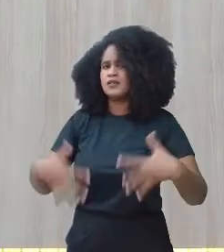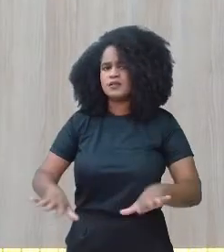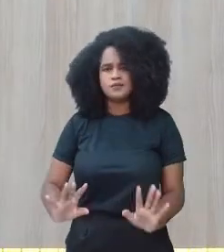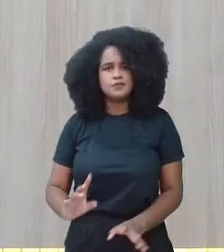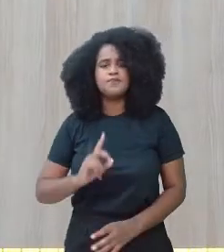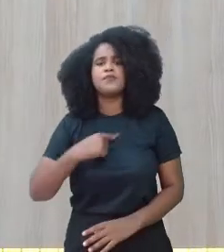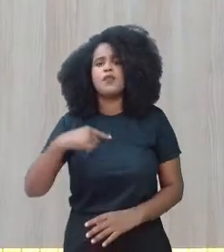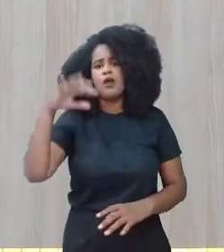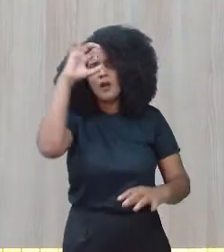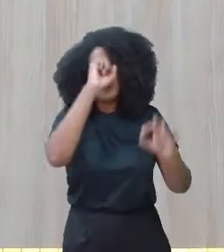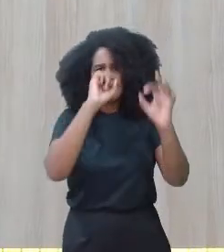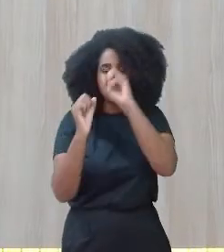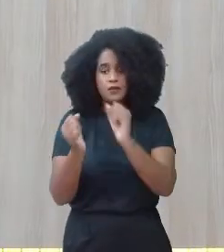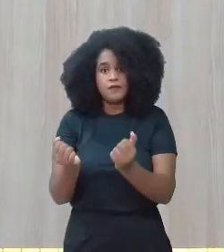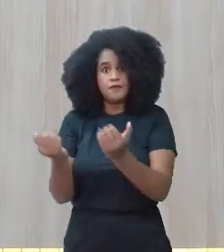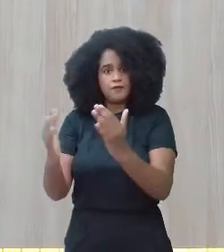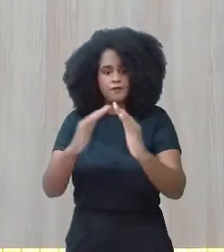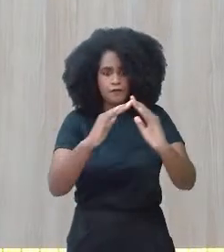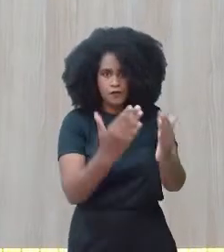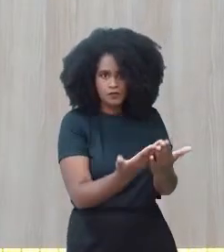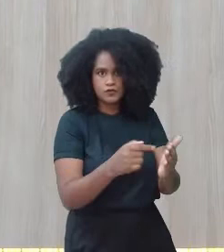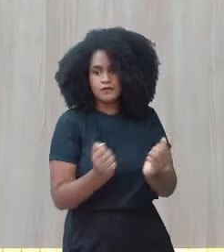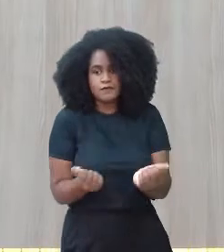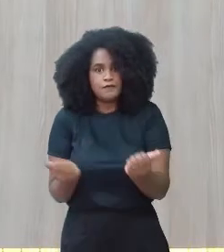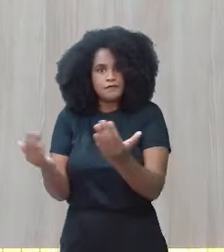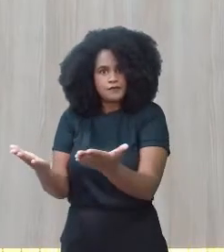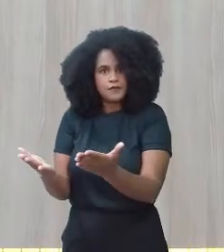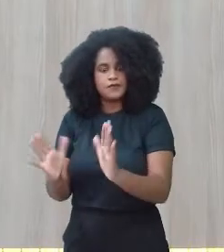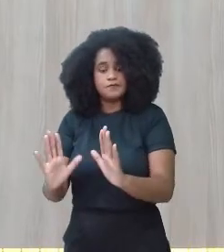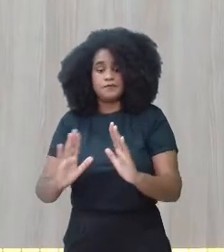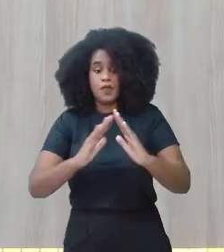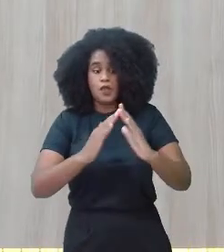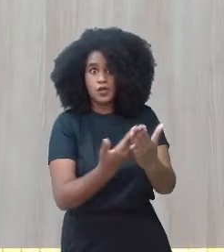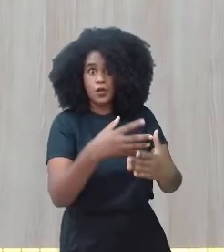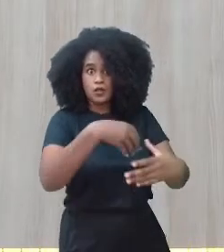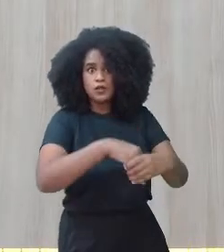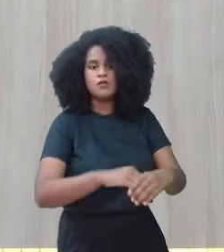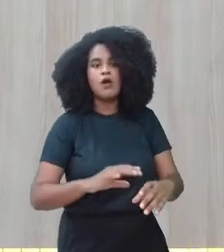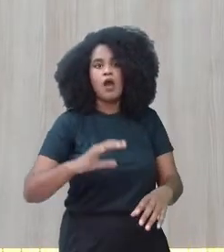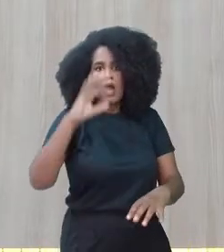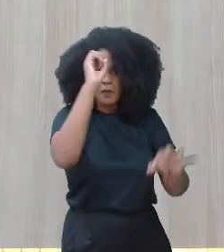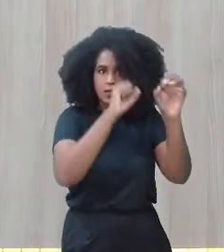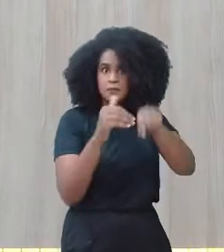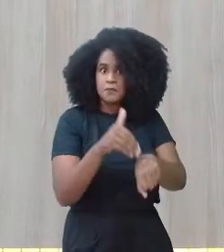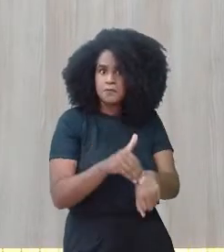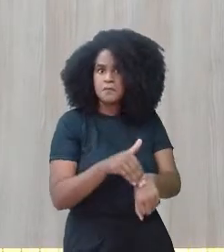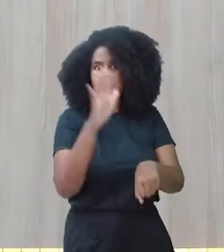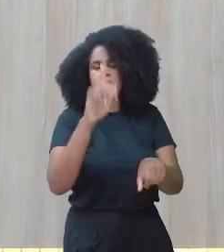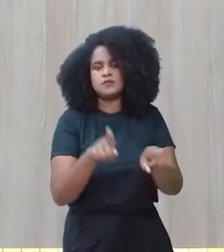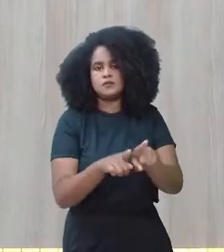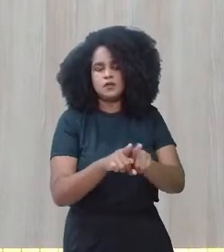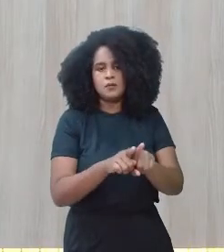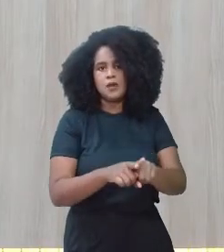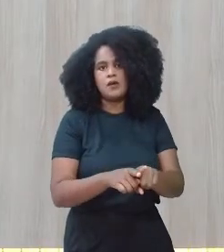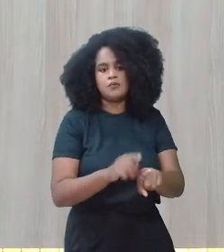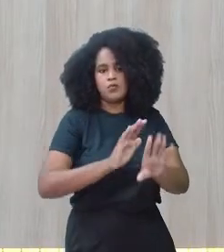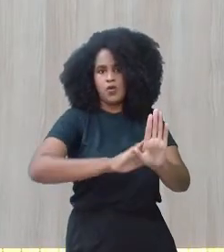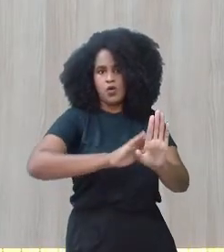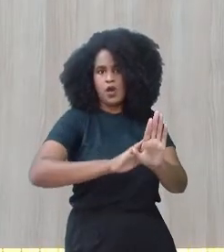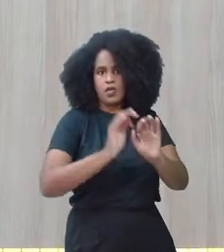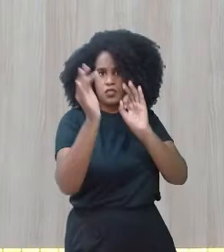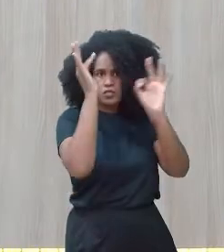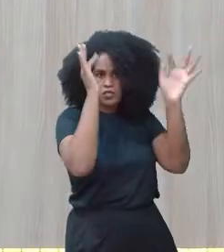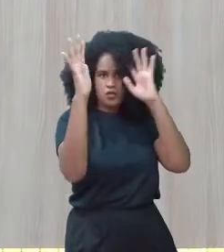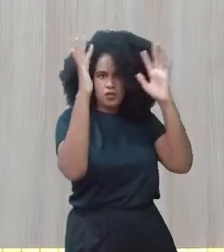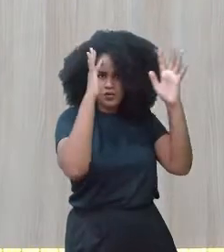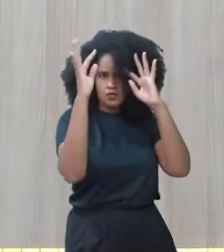aprende muita coisa fora da escola, que é reforçada dentro da escola e ensinada a teoria e o pensamento por trás daquilo. Uma